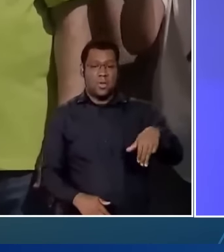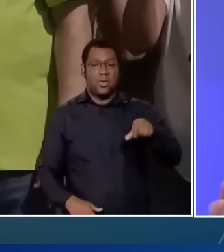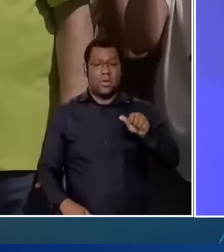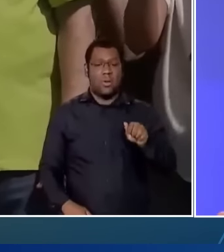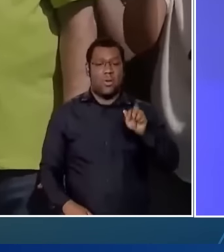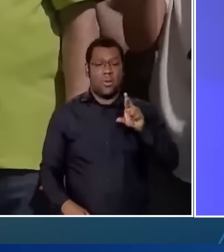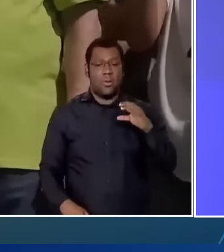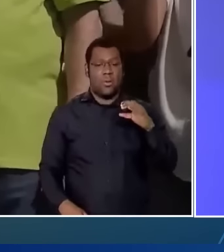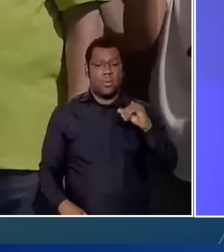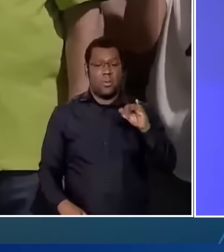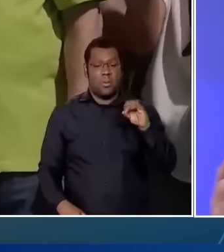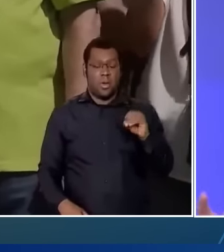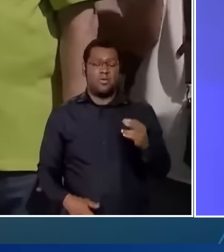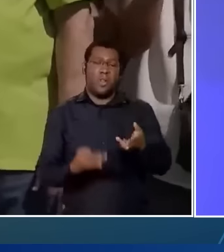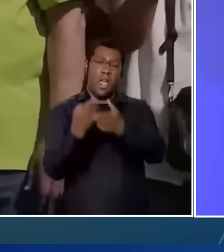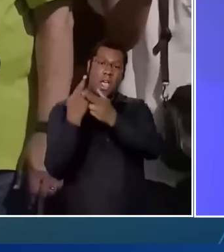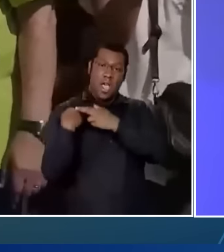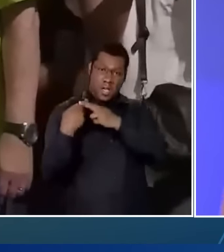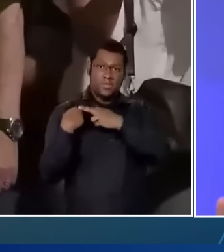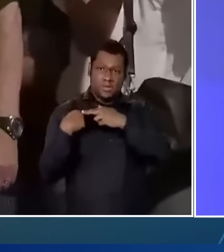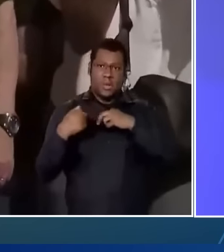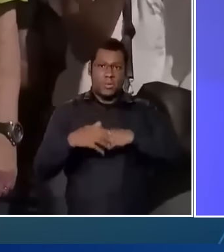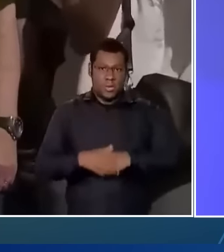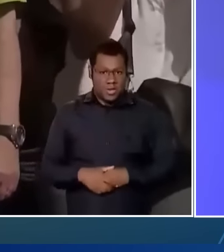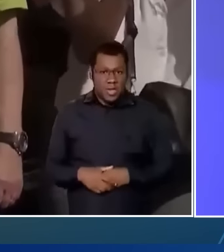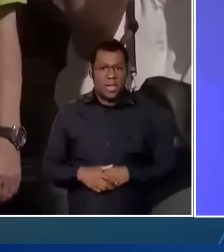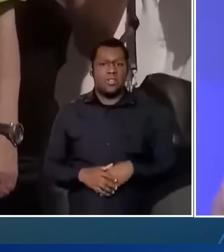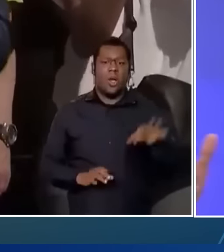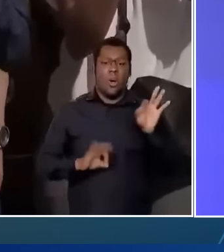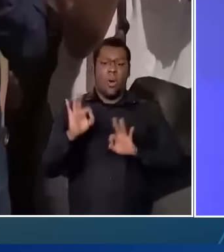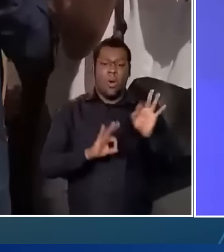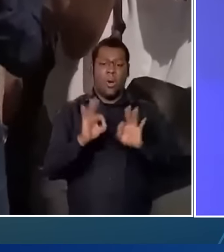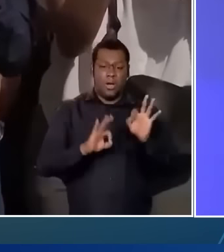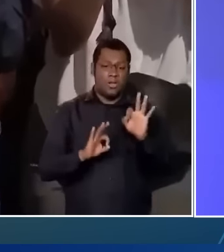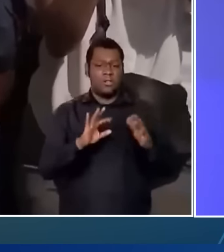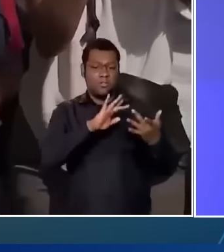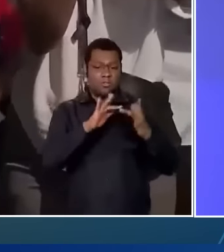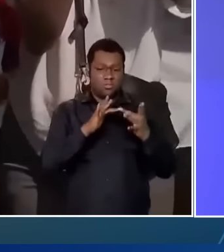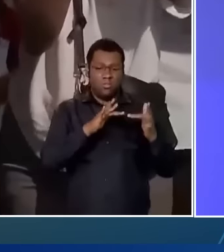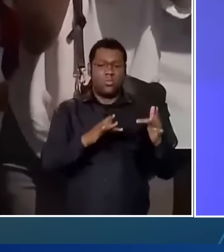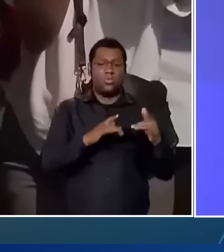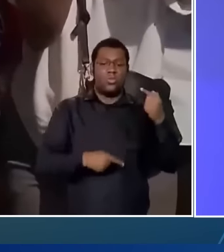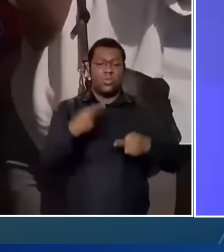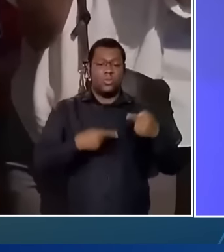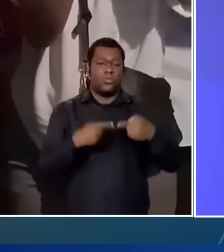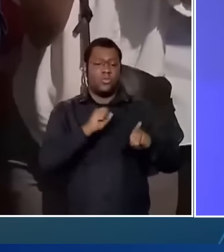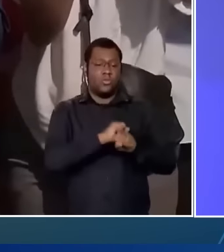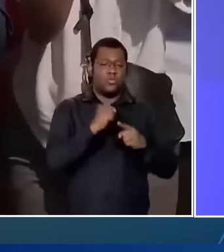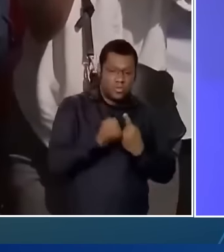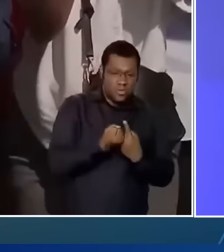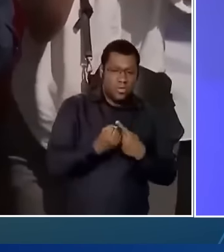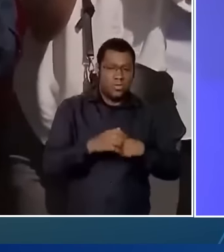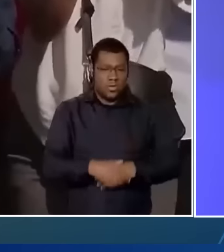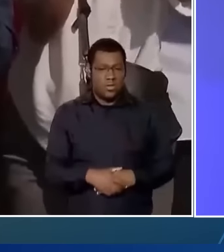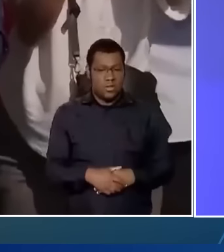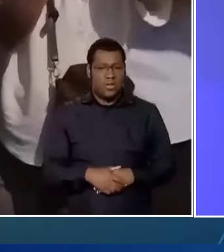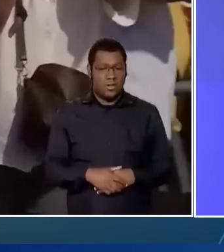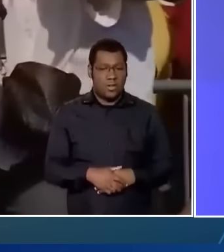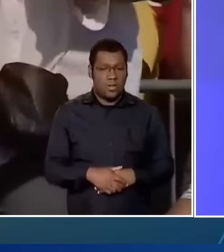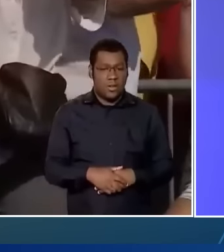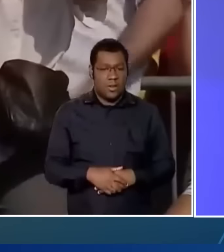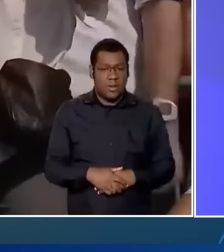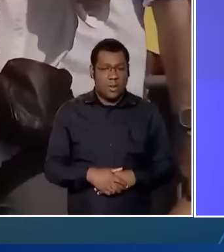por exemplo, se você usa símbolos ou faz apologia a coisas que são proibidas no país, por exemplo, tá? Isso